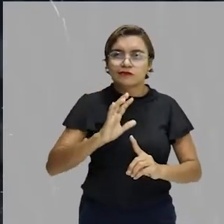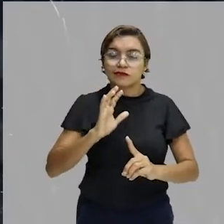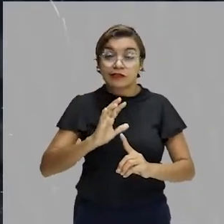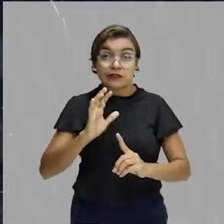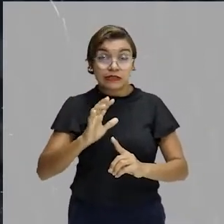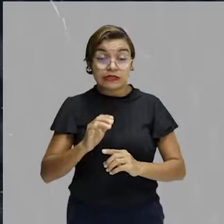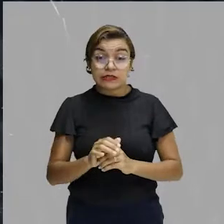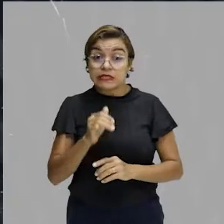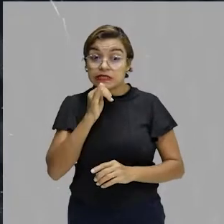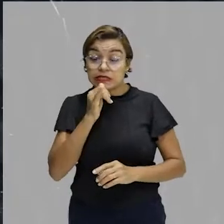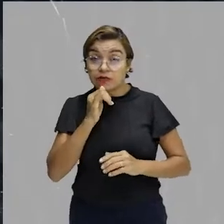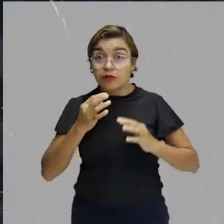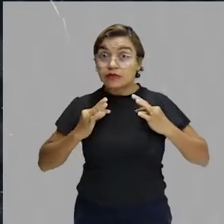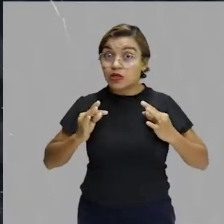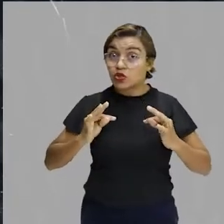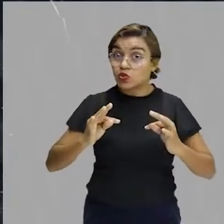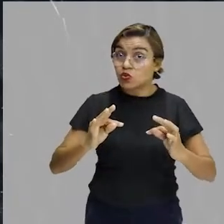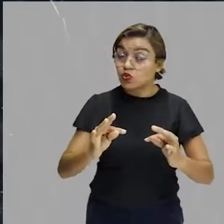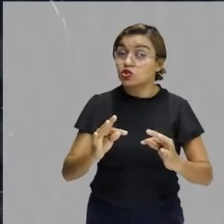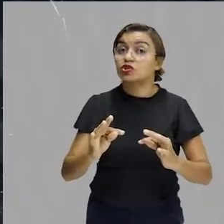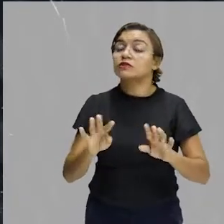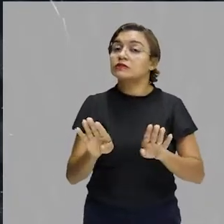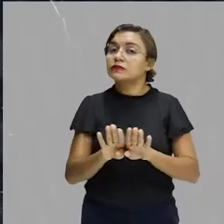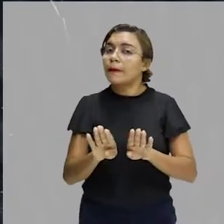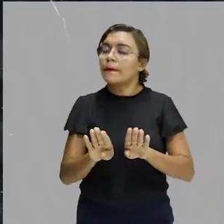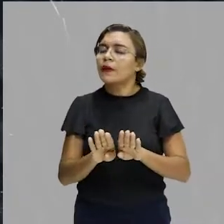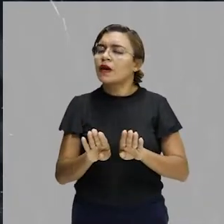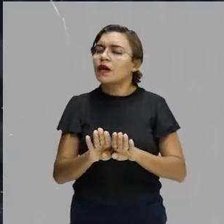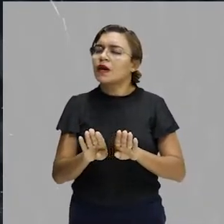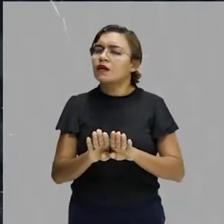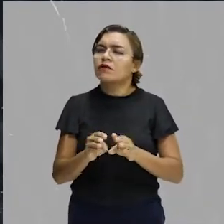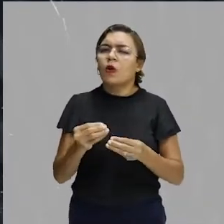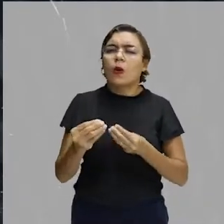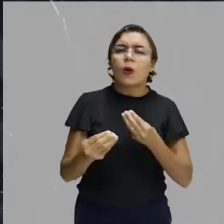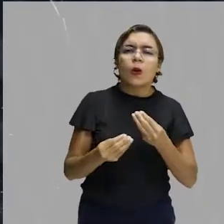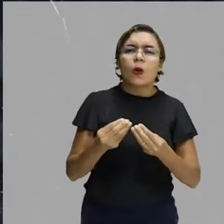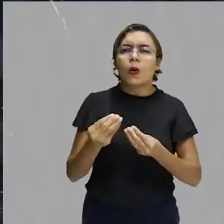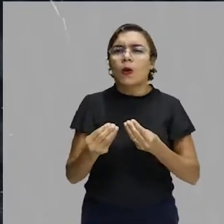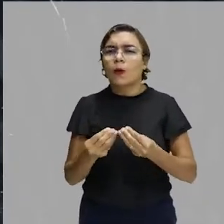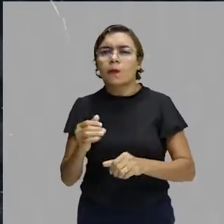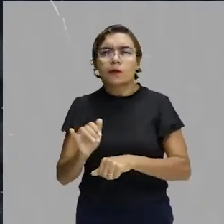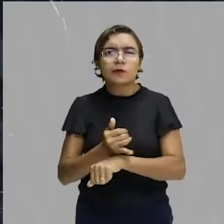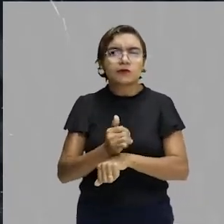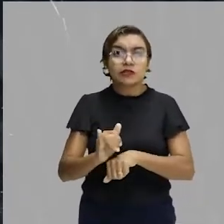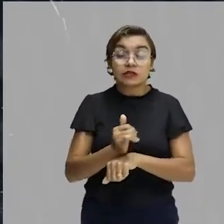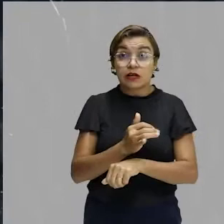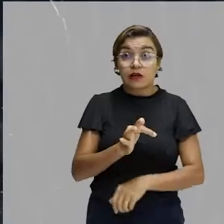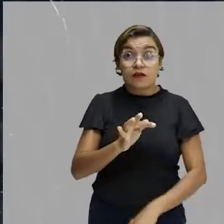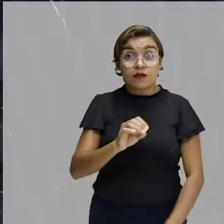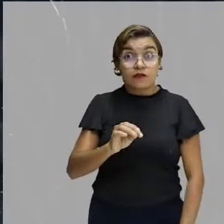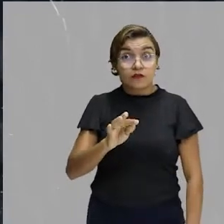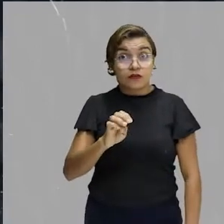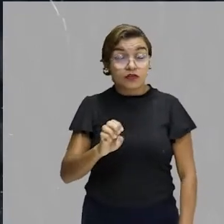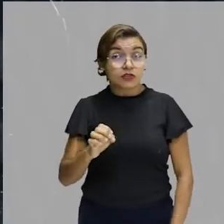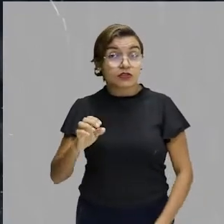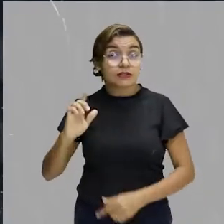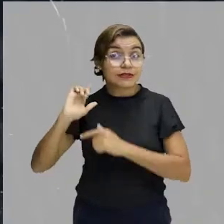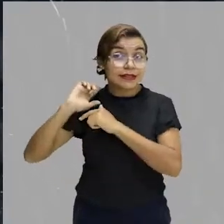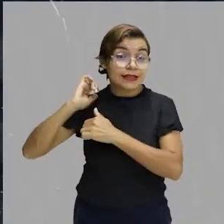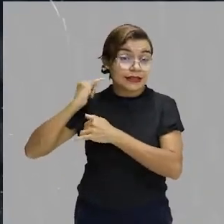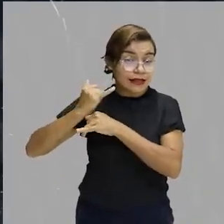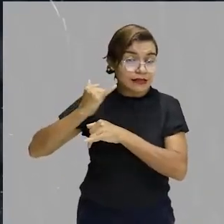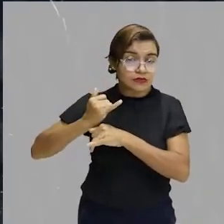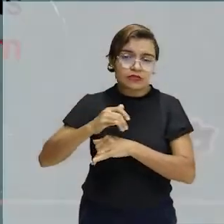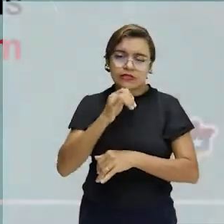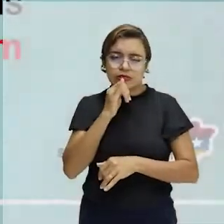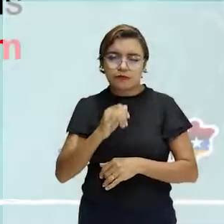As suas tecnologias já estão amplamente difundidas, né? Então, por isso, elas são chamadas fontes tradicionais. Vem agora para